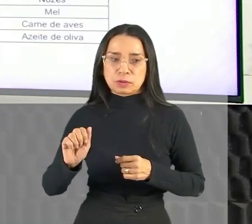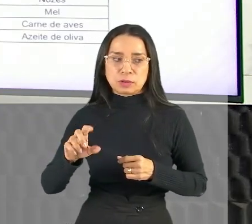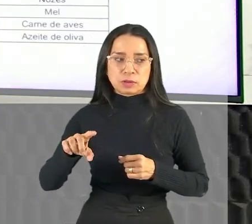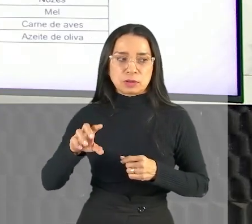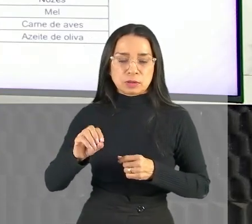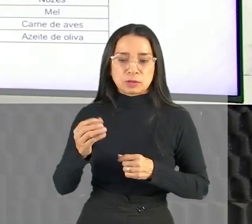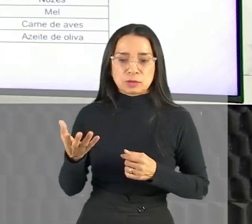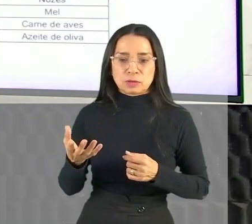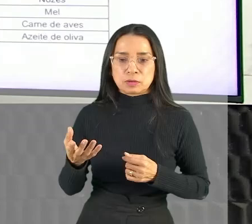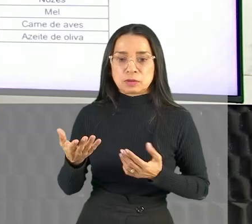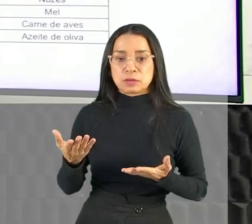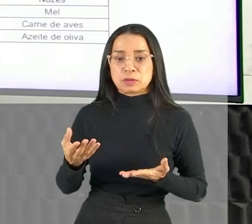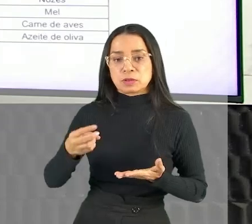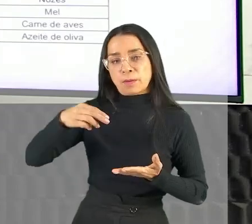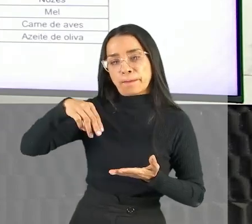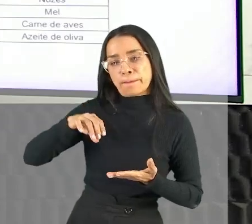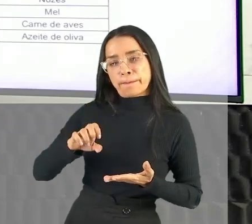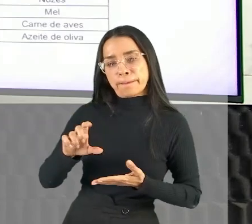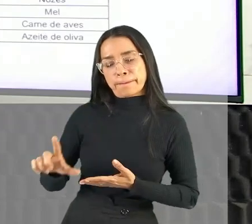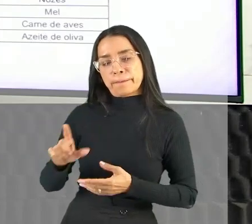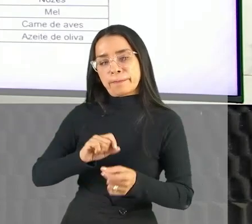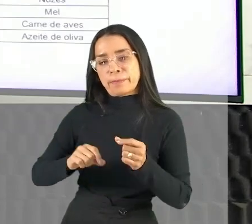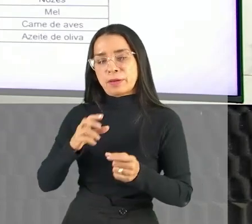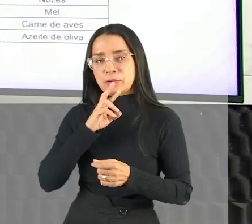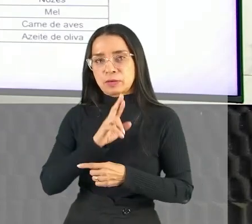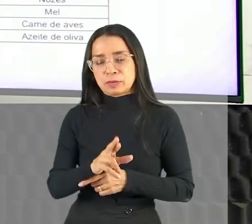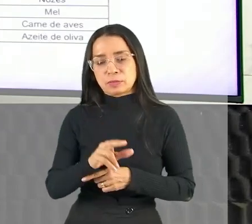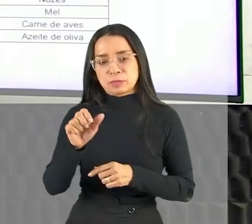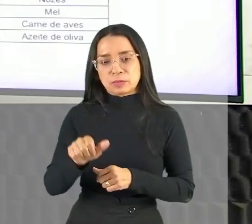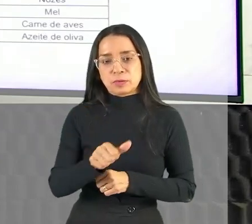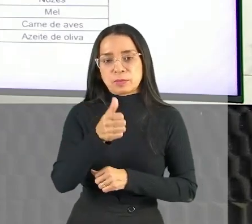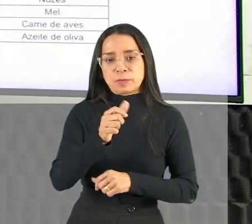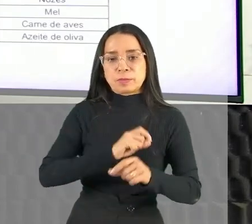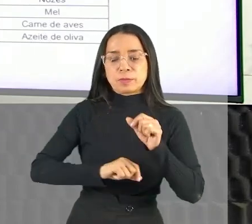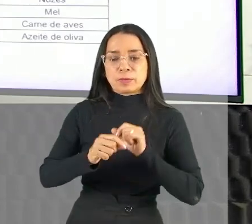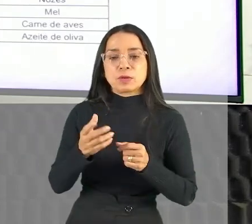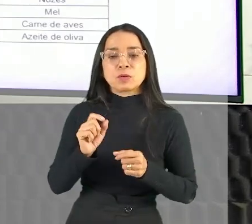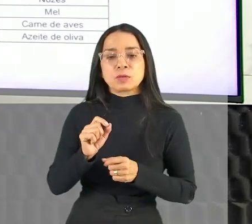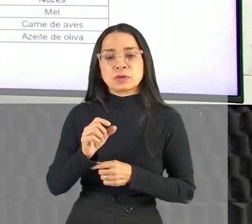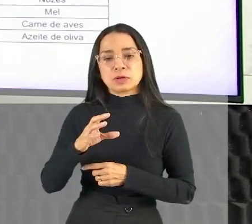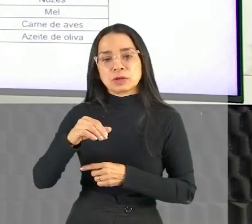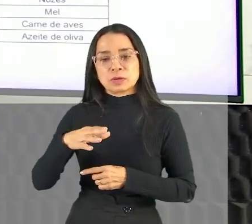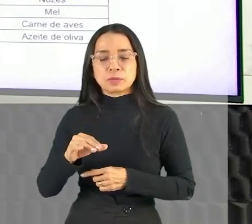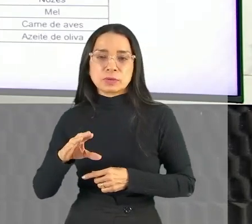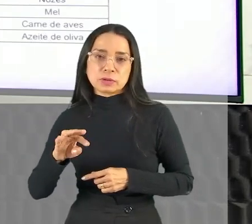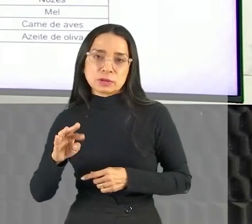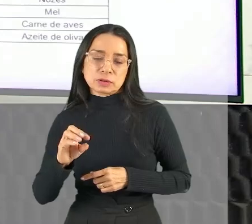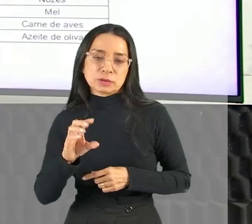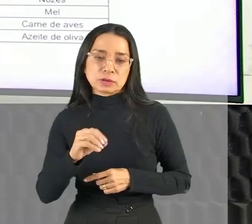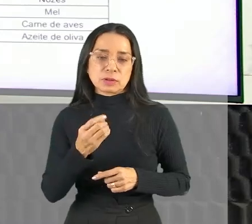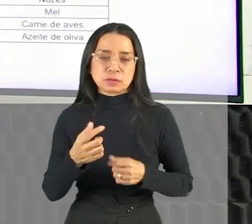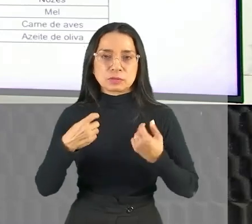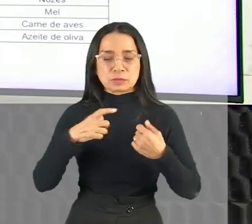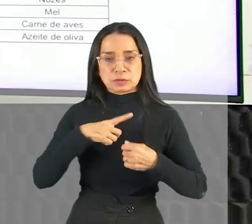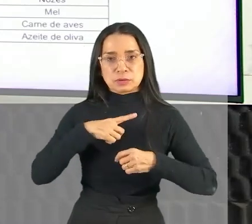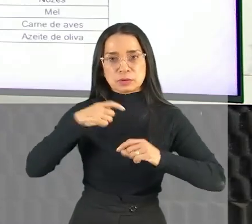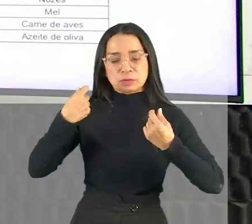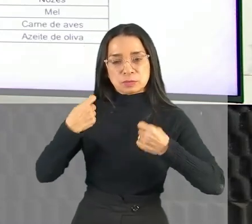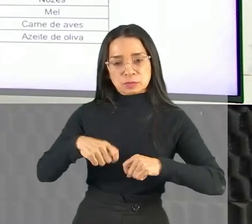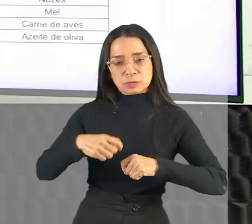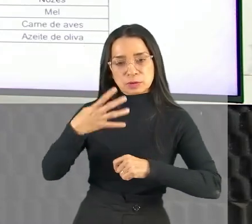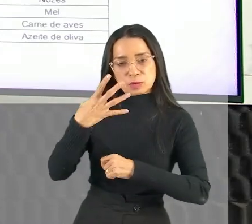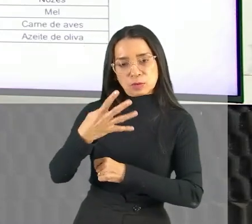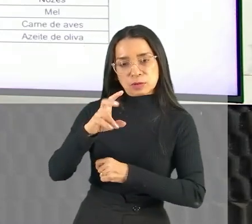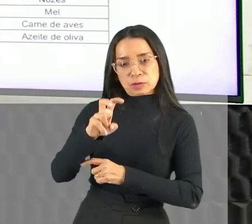mel, né, atende melhor à demanda de carboidrato, tá? Então, a gente tem aqui as possibilidades 4 e